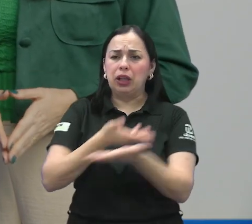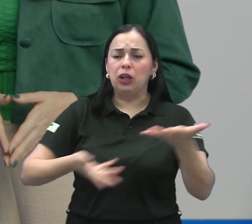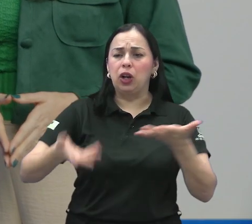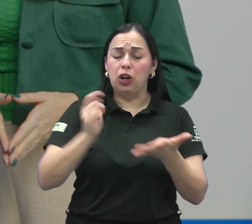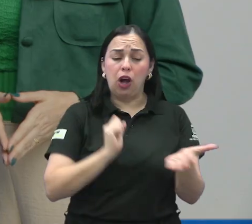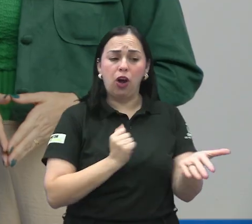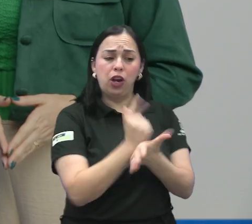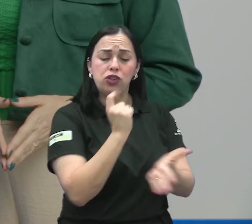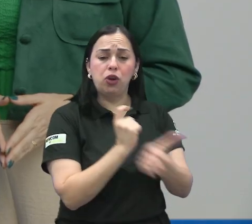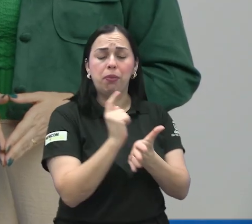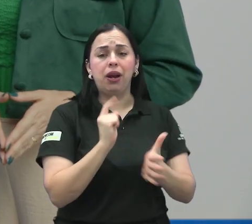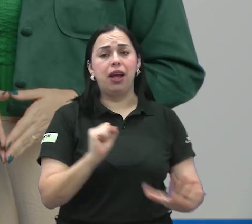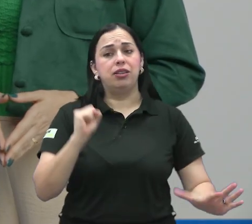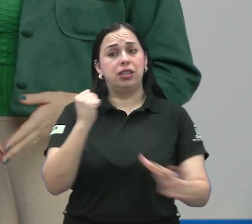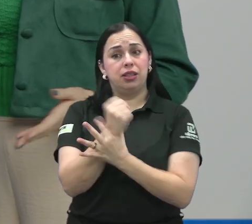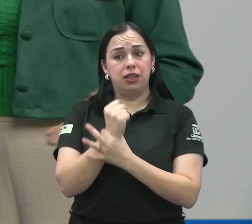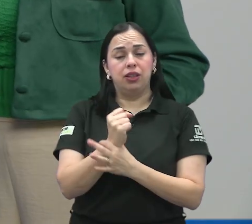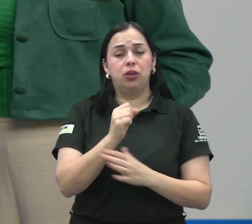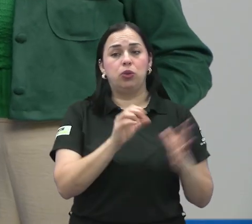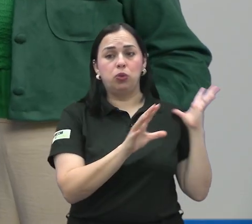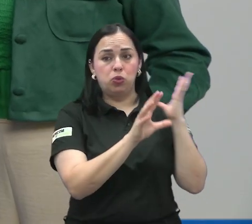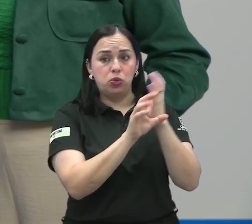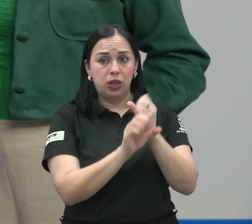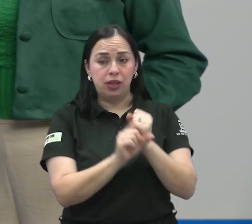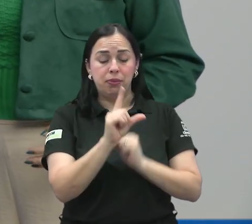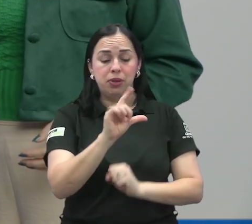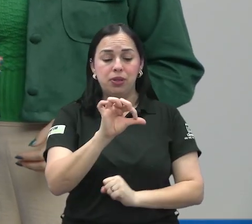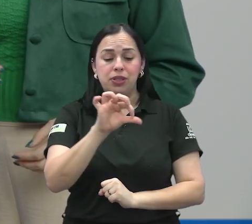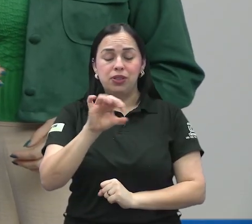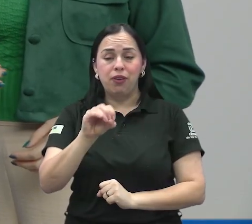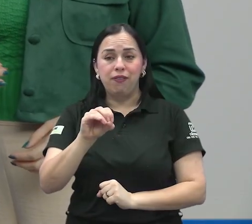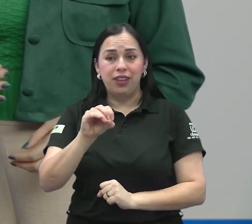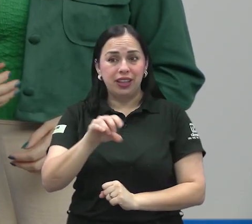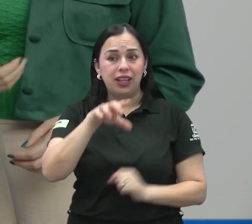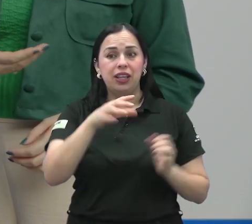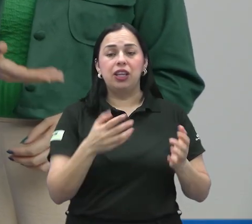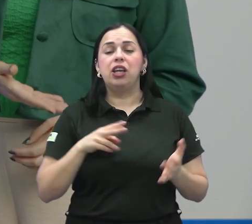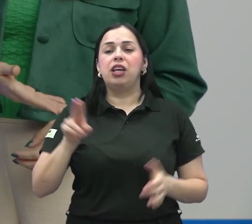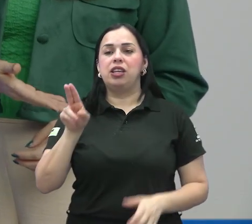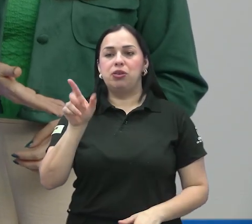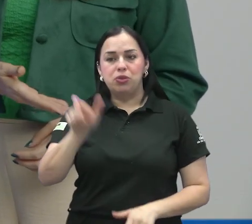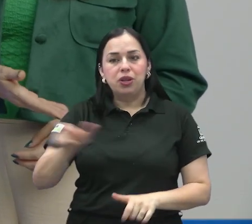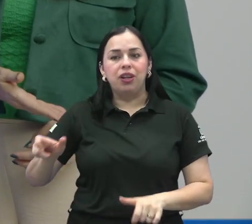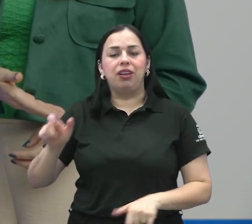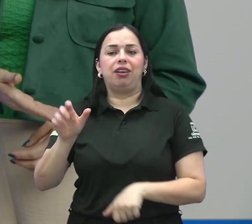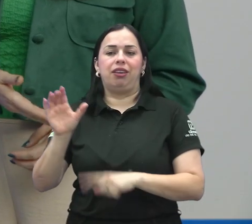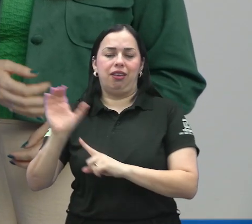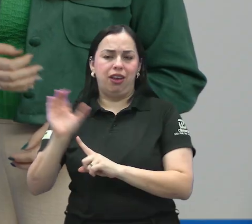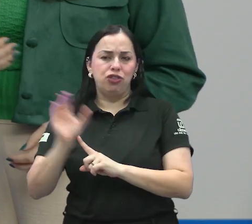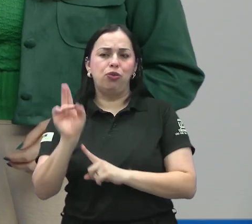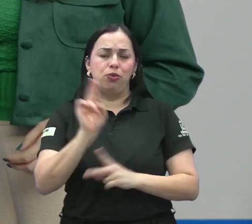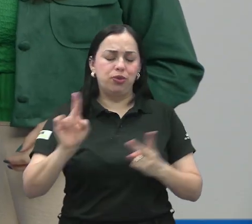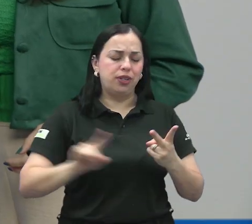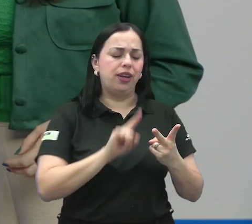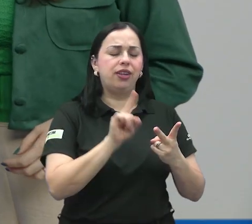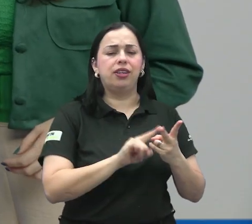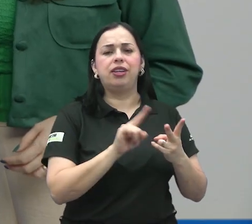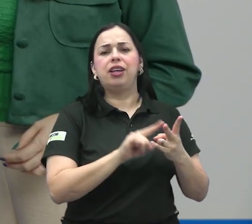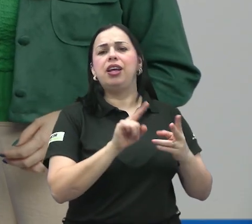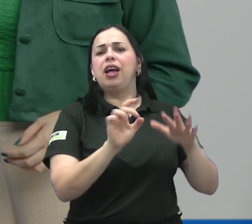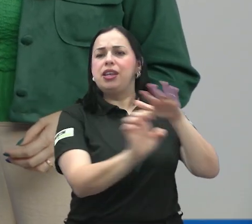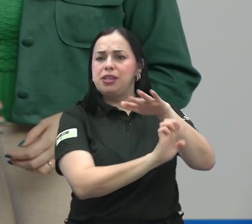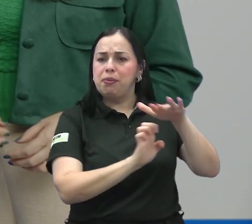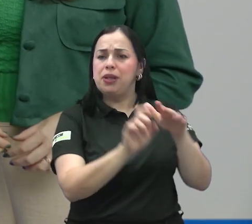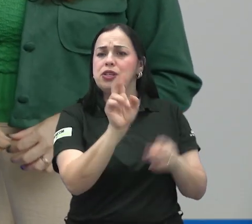equilíbrio das relações de consumo. Desde os anos 90, é um dos instrumentos mais utilizados por cidadãos, órgãos de defesa